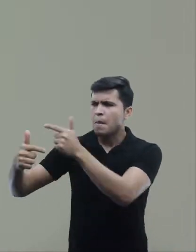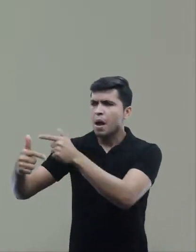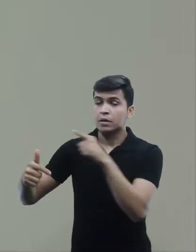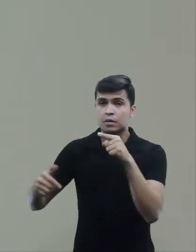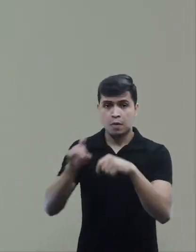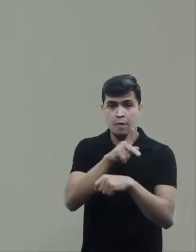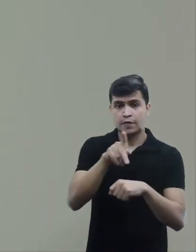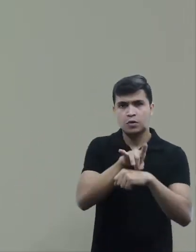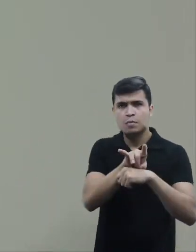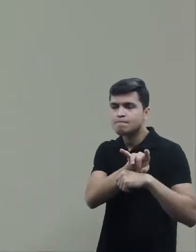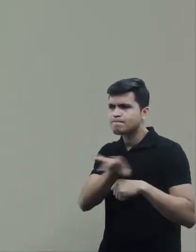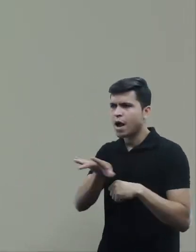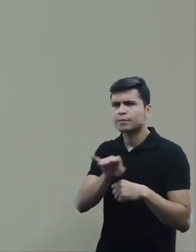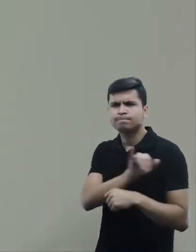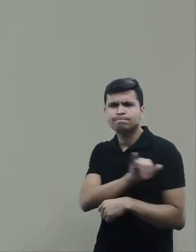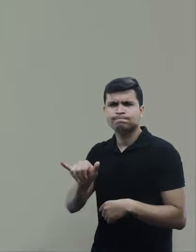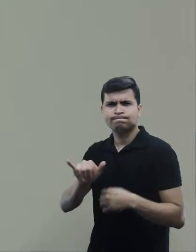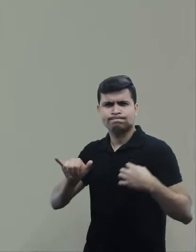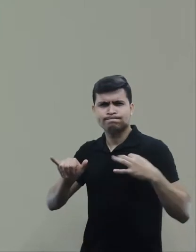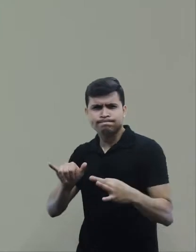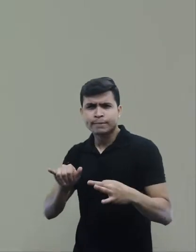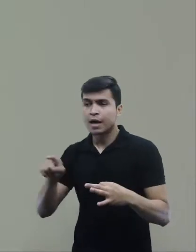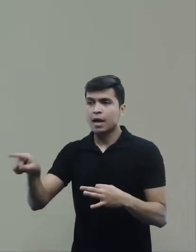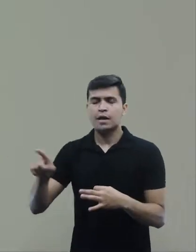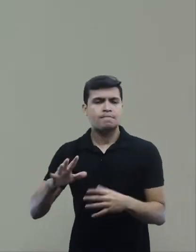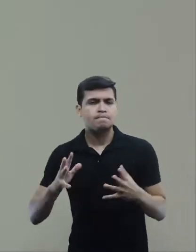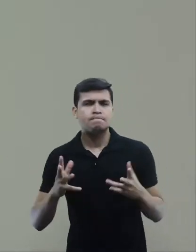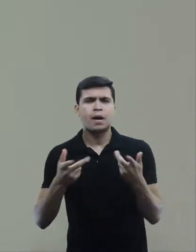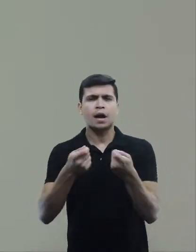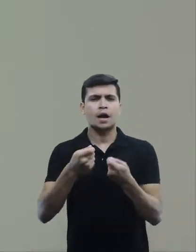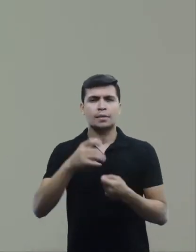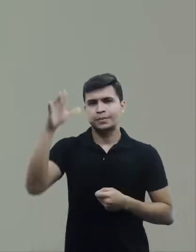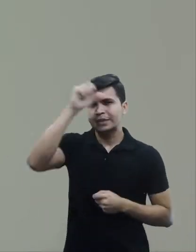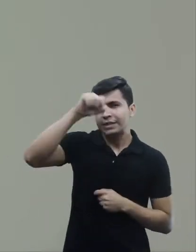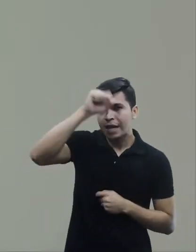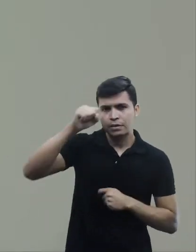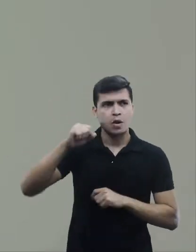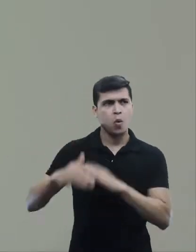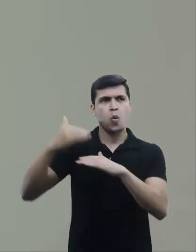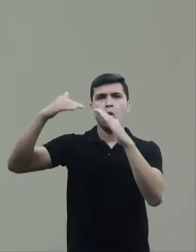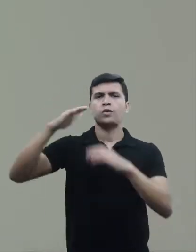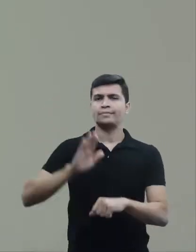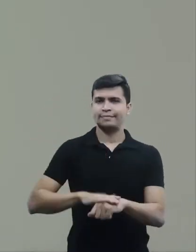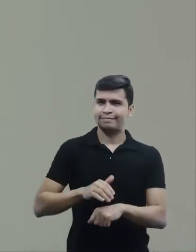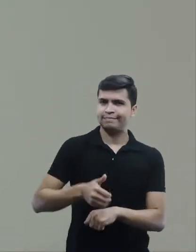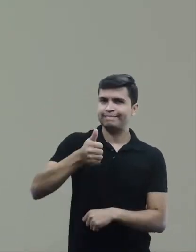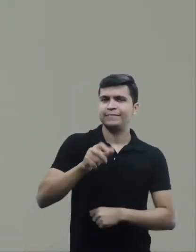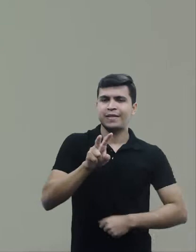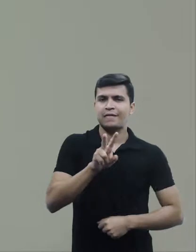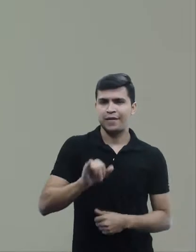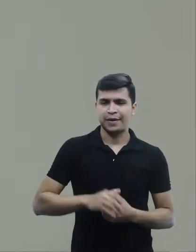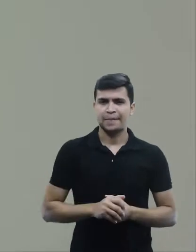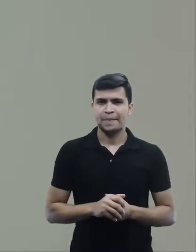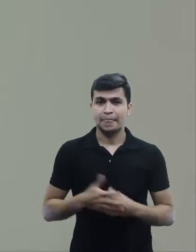for o feedback, melhor pode ser a qualidade do processo de aprendizagem. A principal característica de um bom